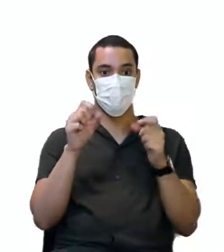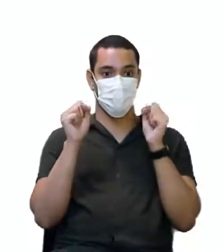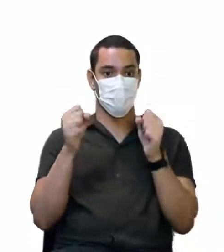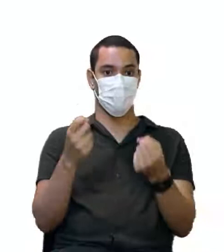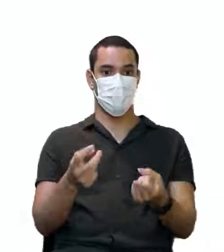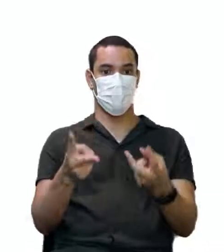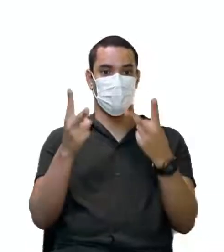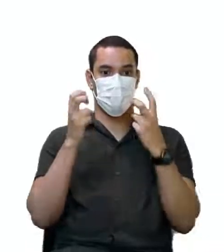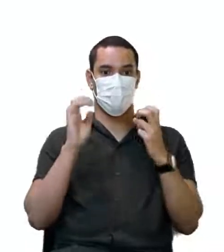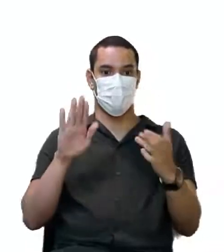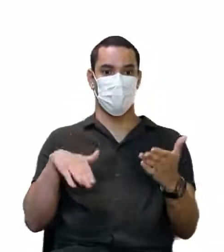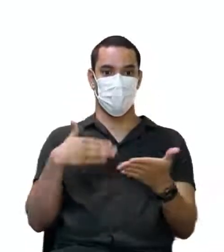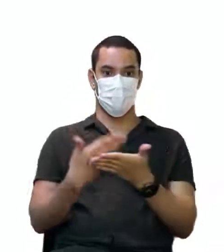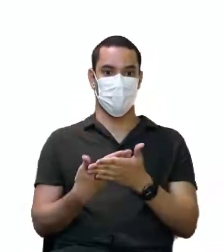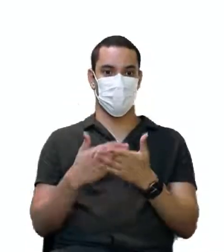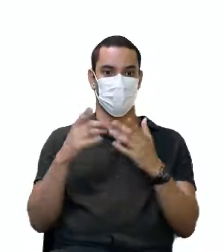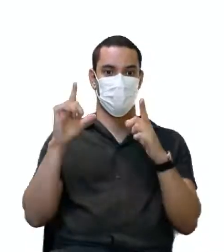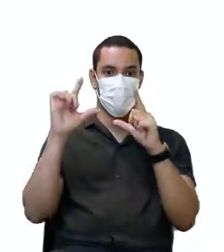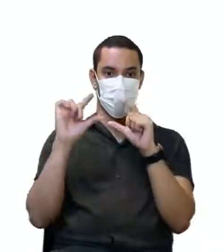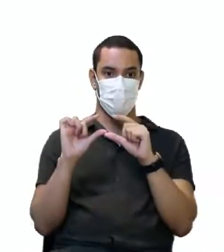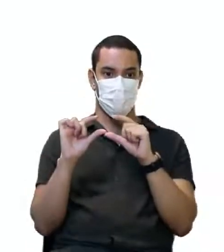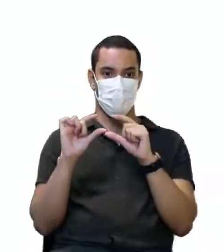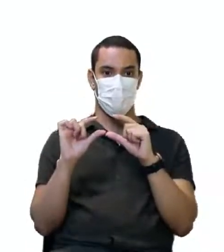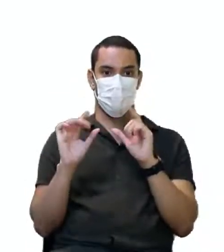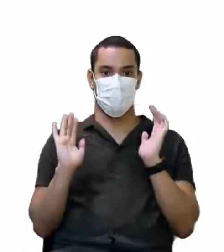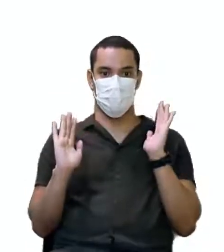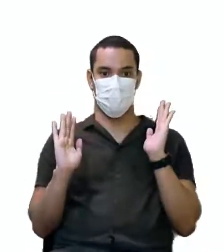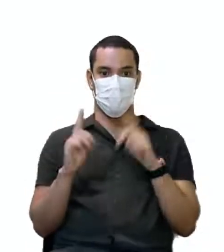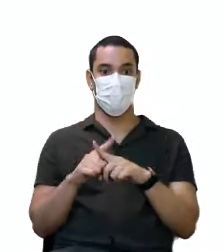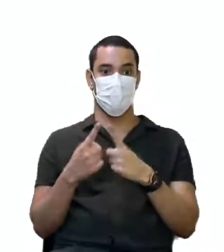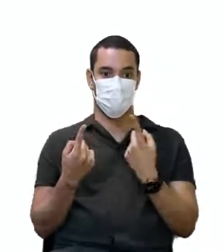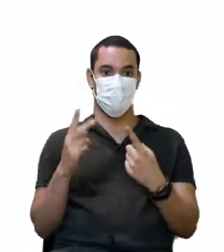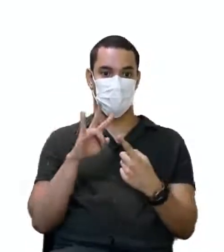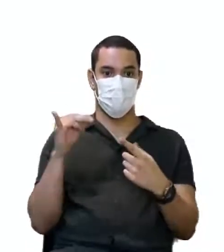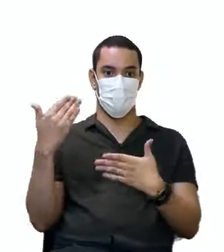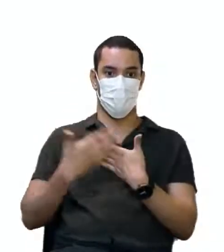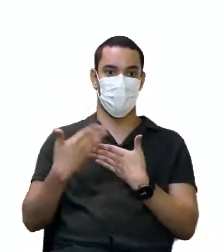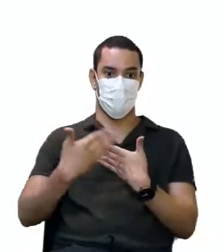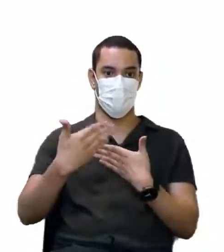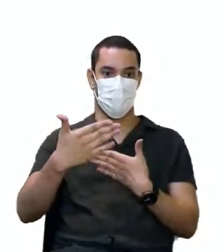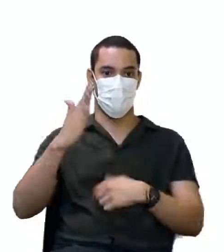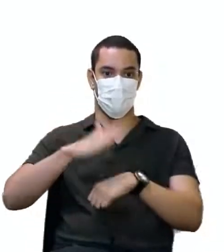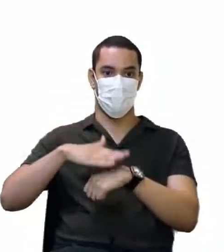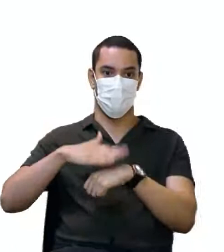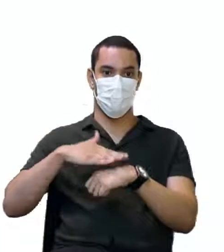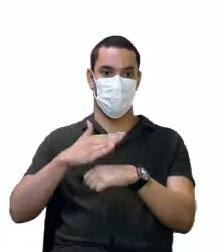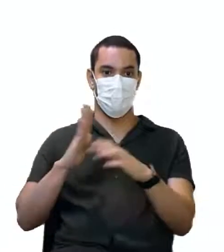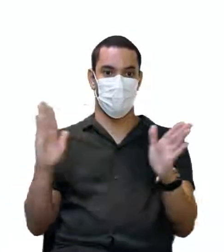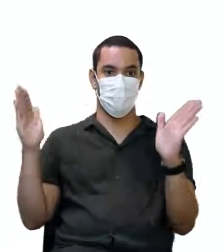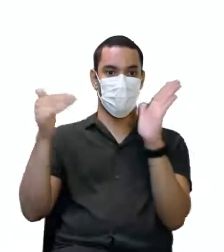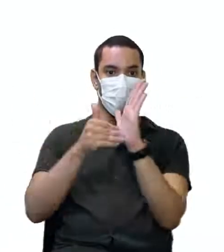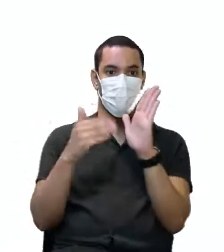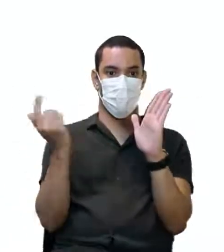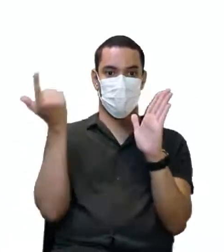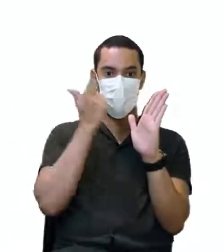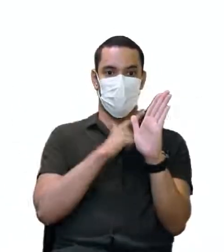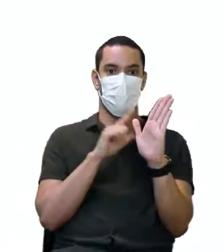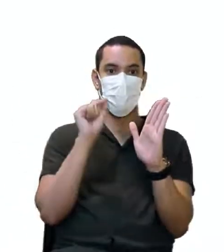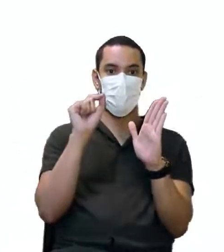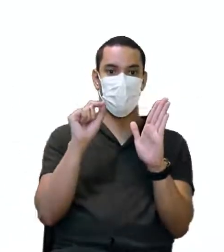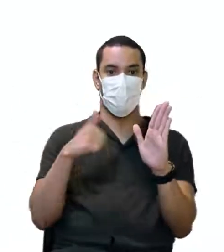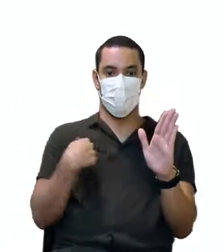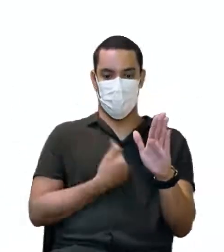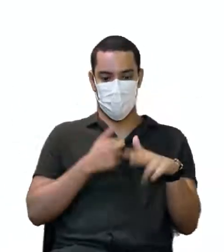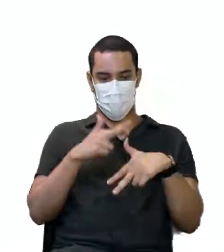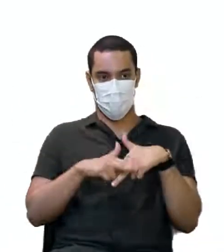a região do crânio ainda é pequena, tá bom? Mas vai se desenvolvendo ao longo até chegar no nosso